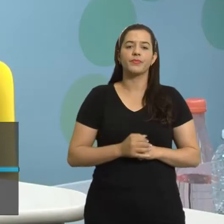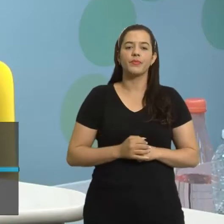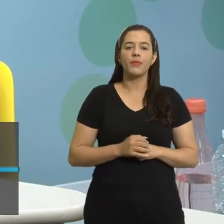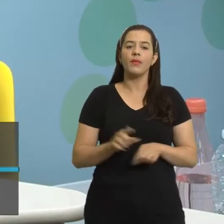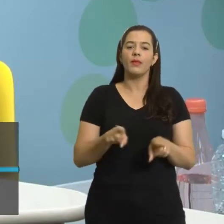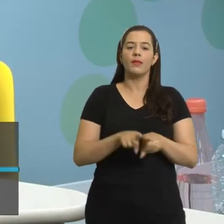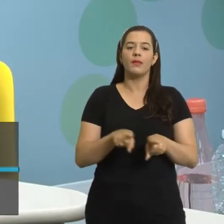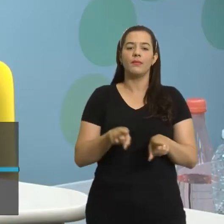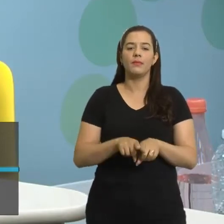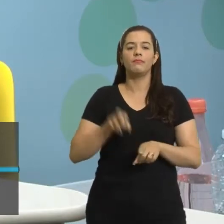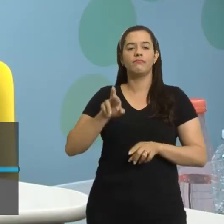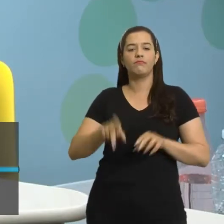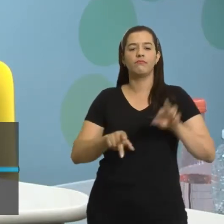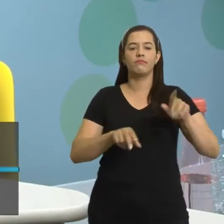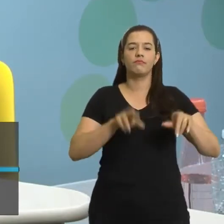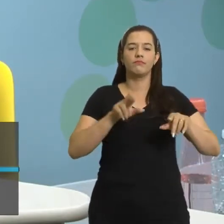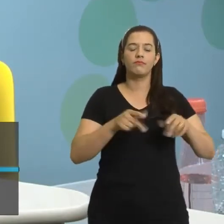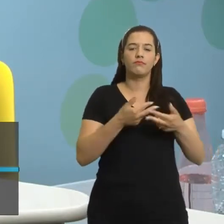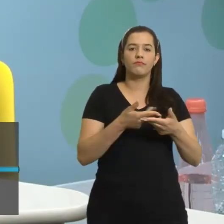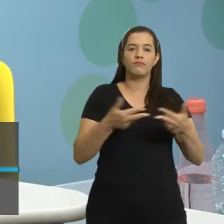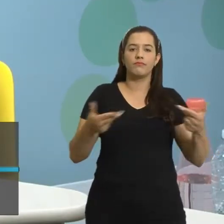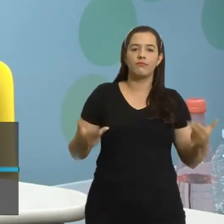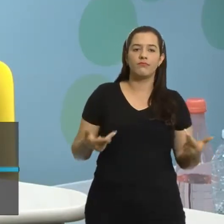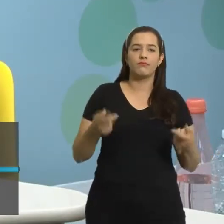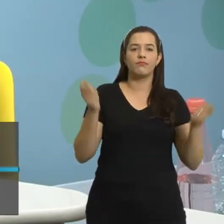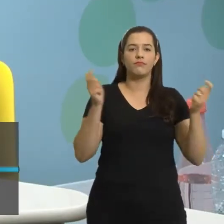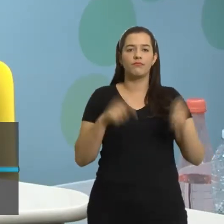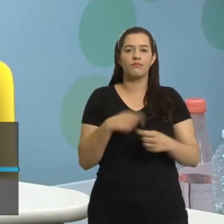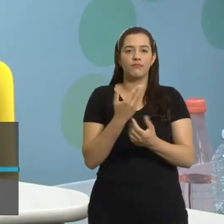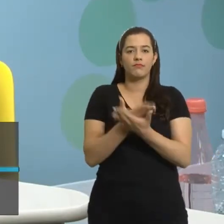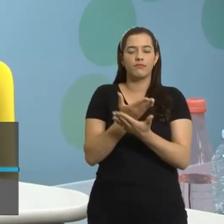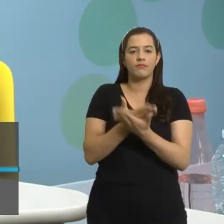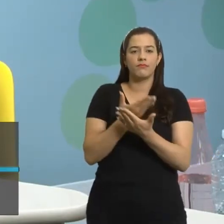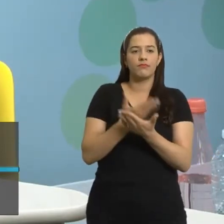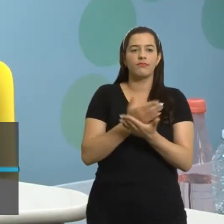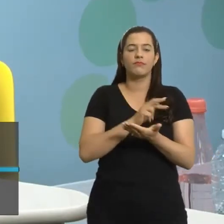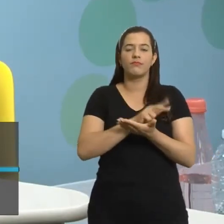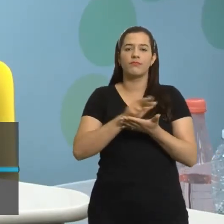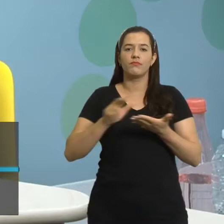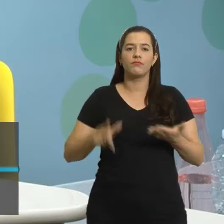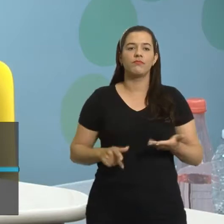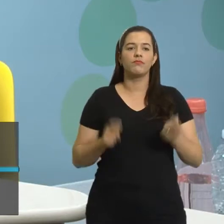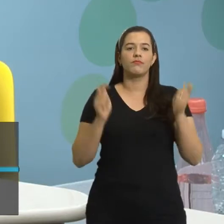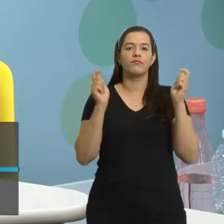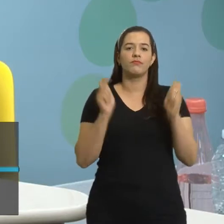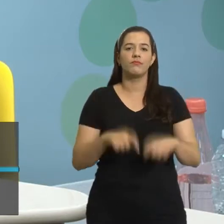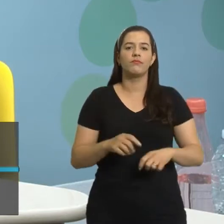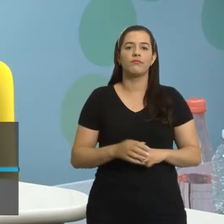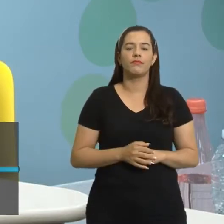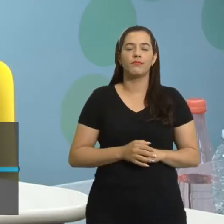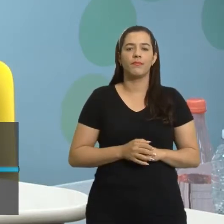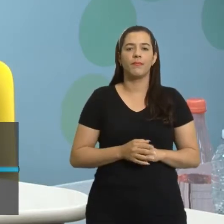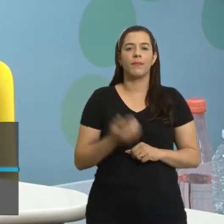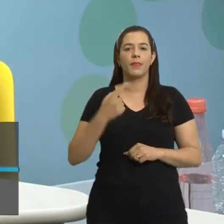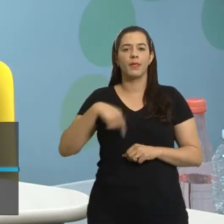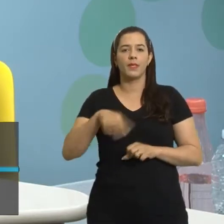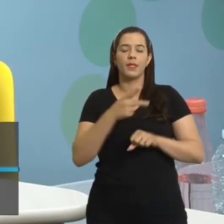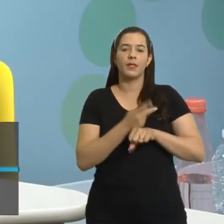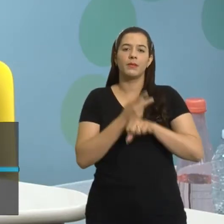né, diferentes componentes, articula os estudantes de uma forma a